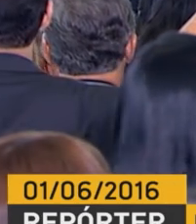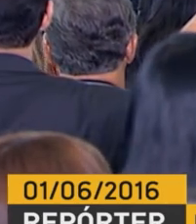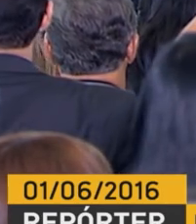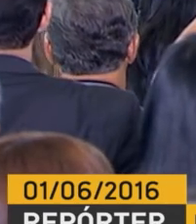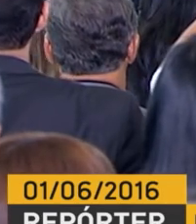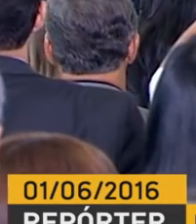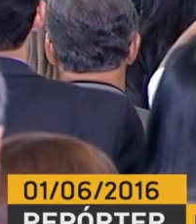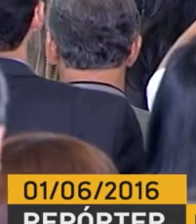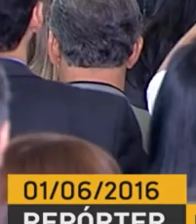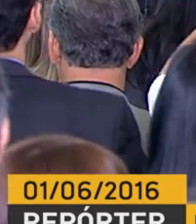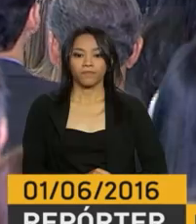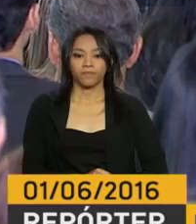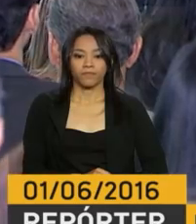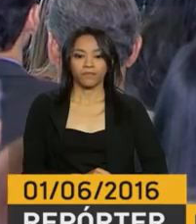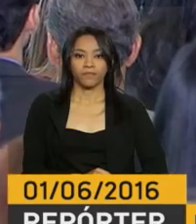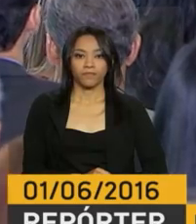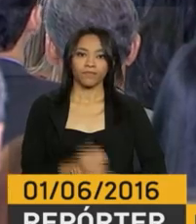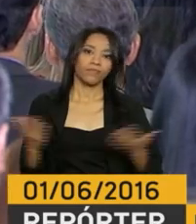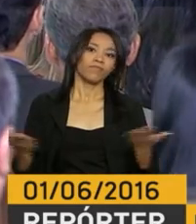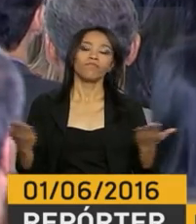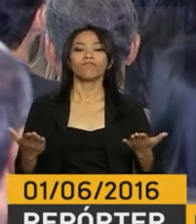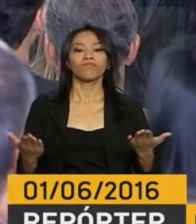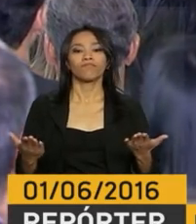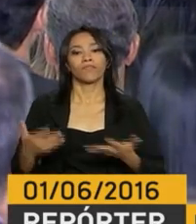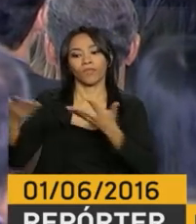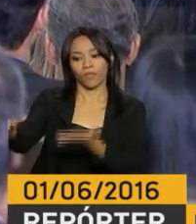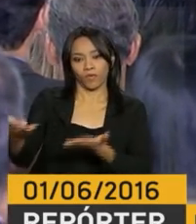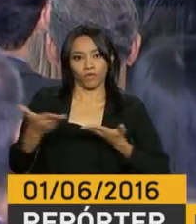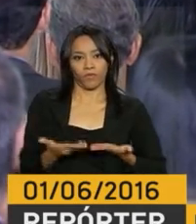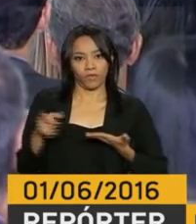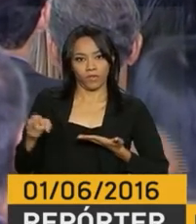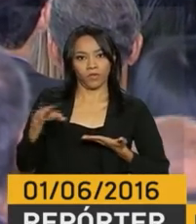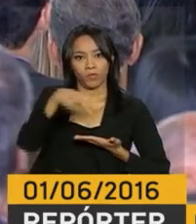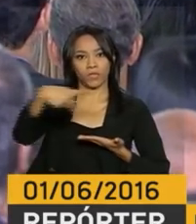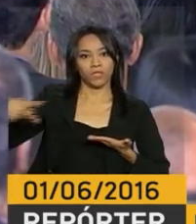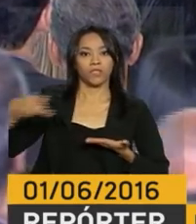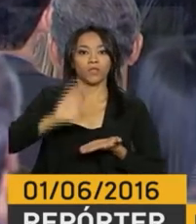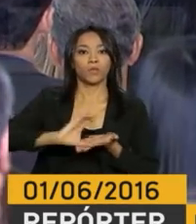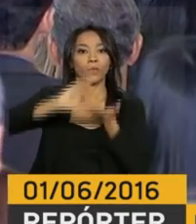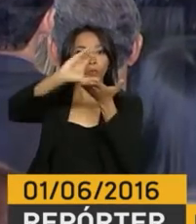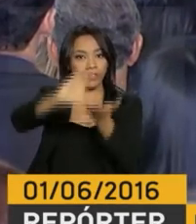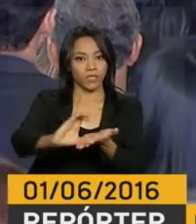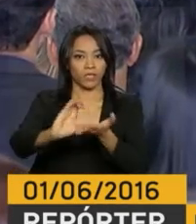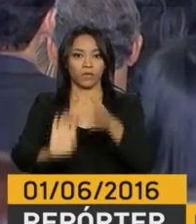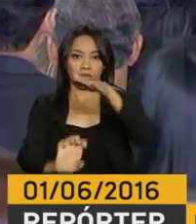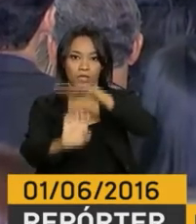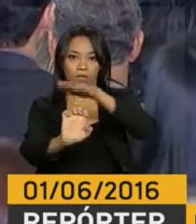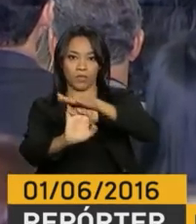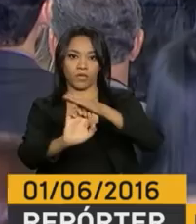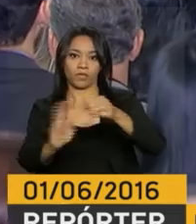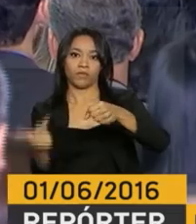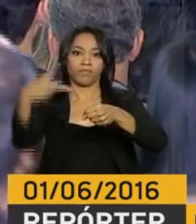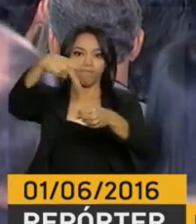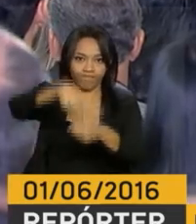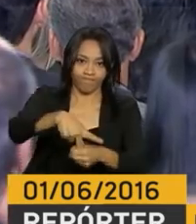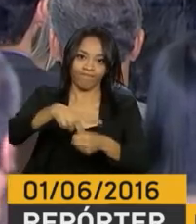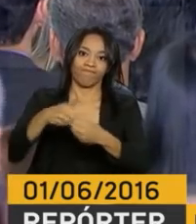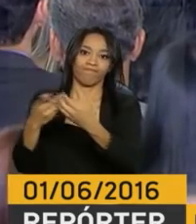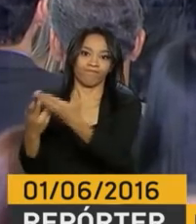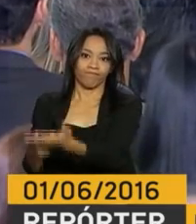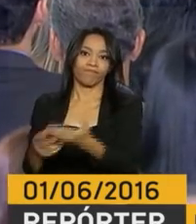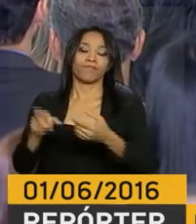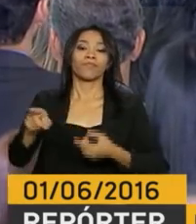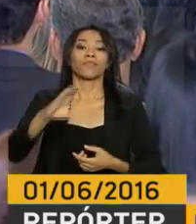senhoras e senhores neste momento convidamos o Presidente do Conselho de administração da Petrobras luí Nelson Guedes de